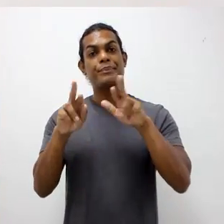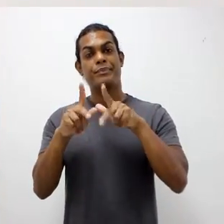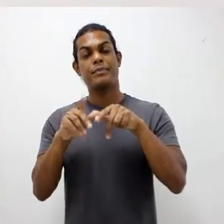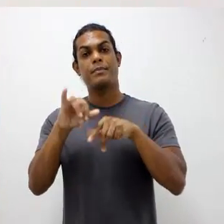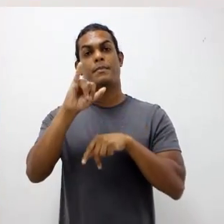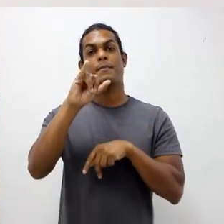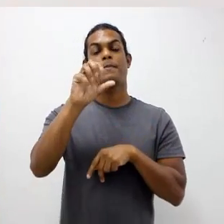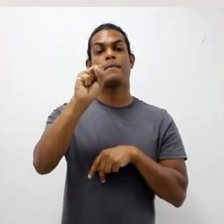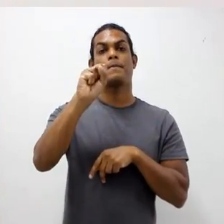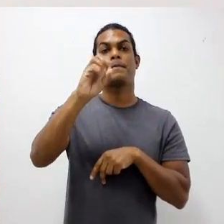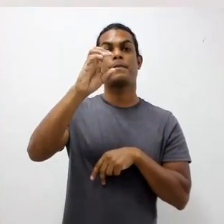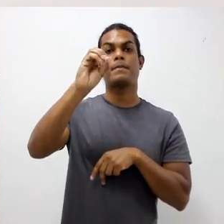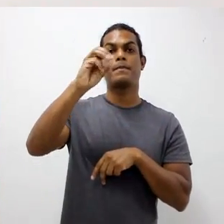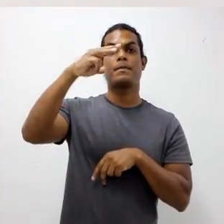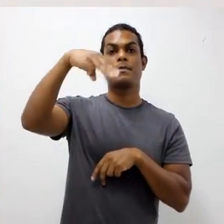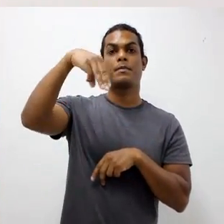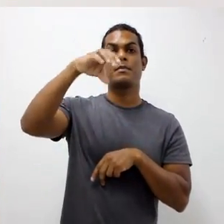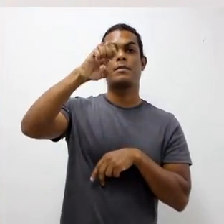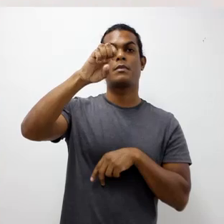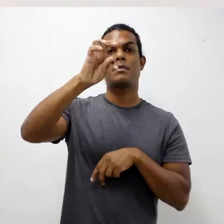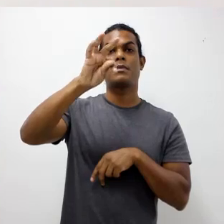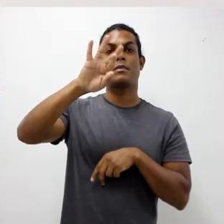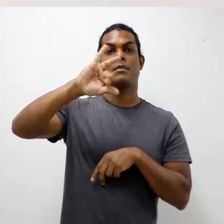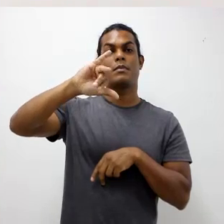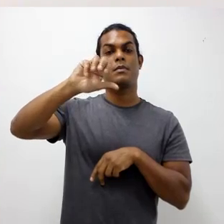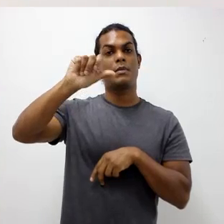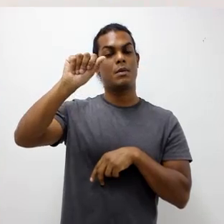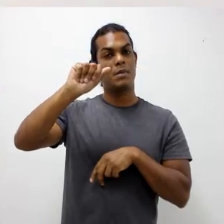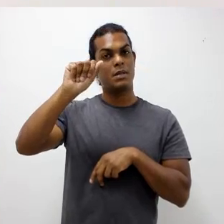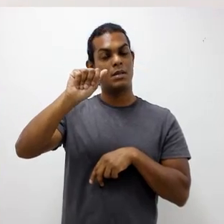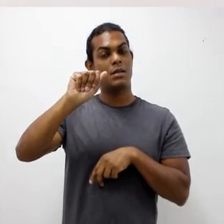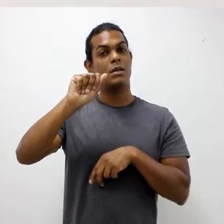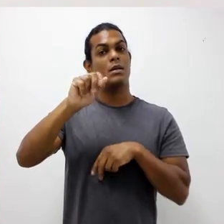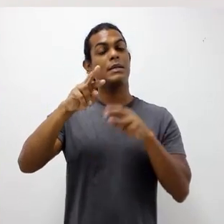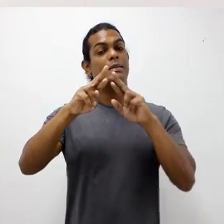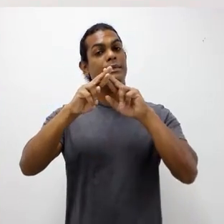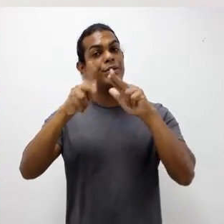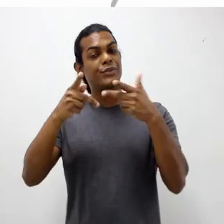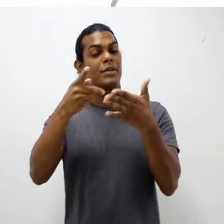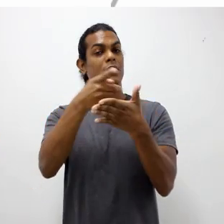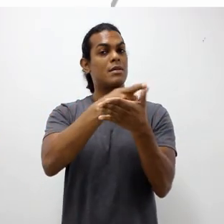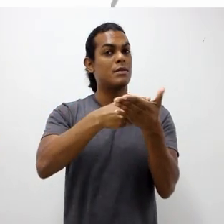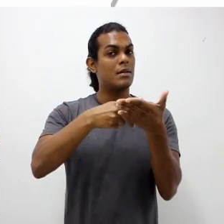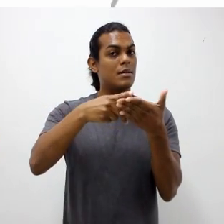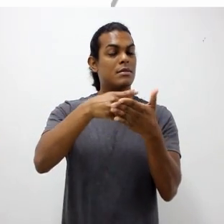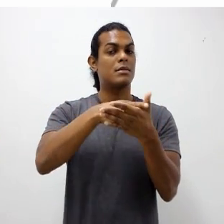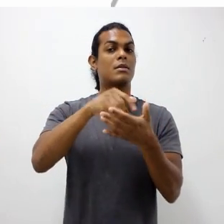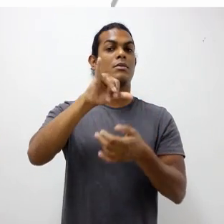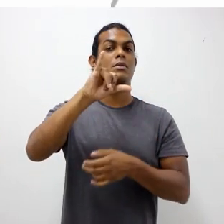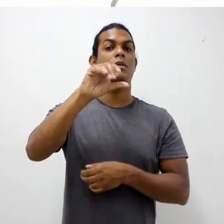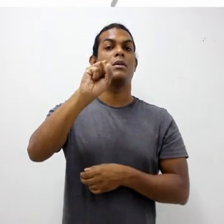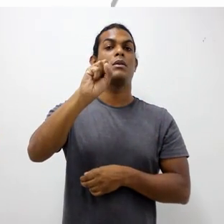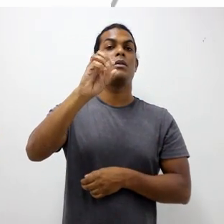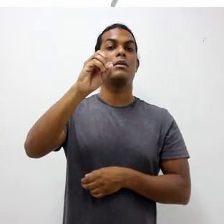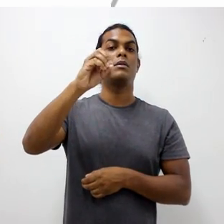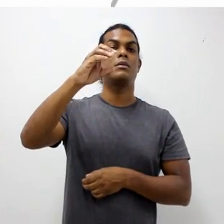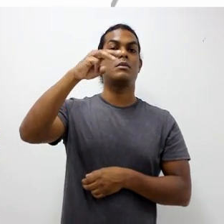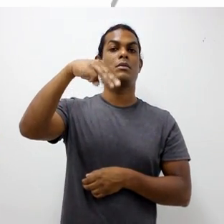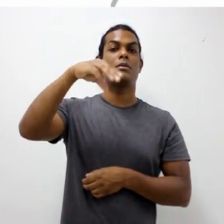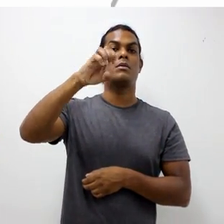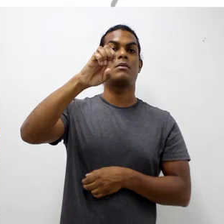isométrico. Como a gente vai trabalhar com o desenho isométrico, aí você pode acompanhar aqui na tela junto comigo. A isometria,